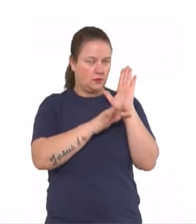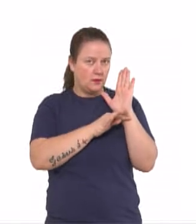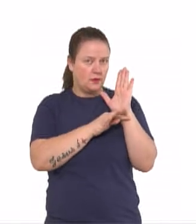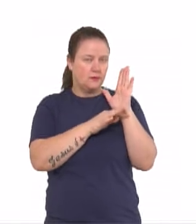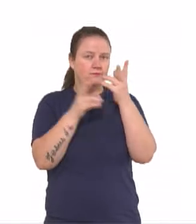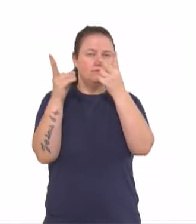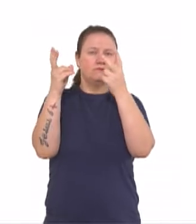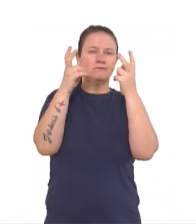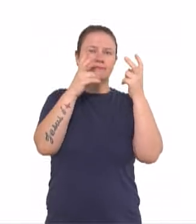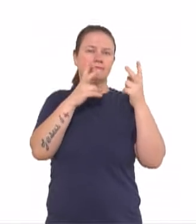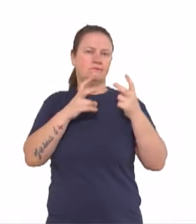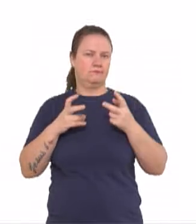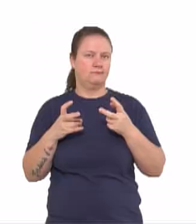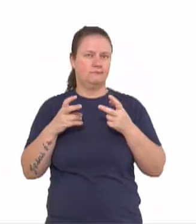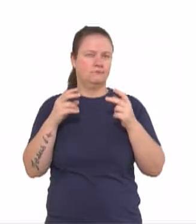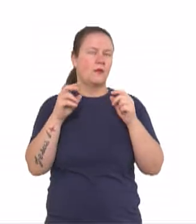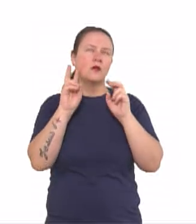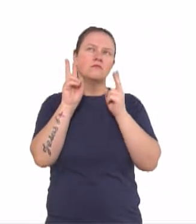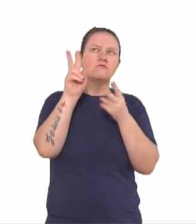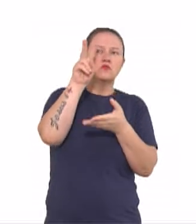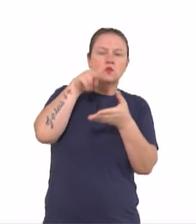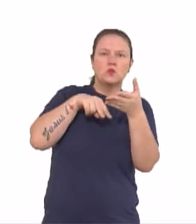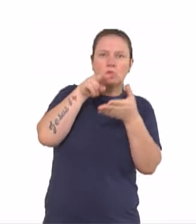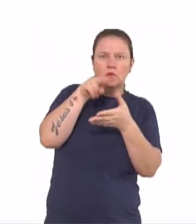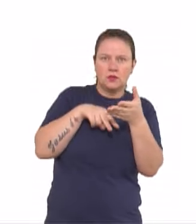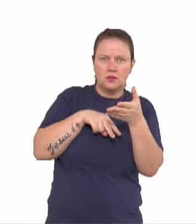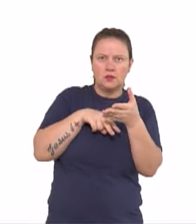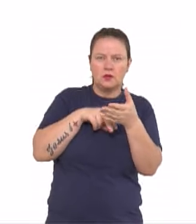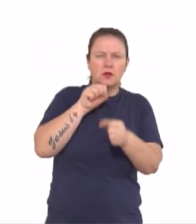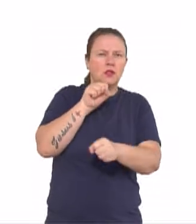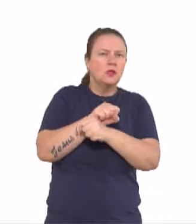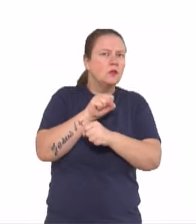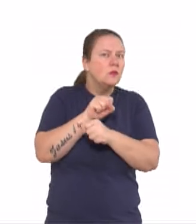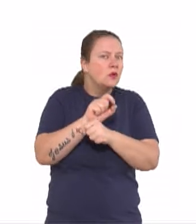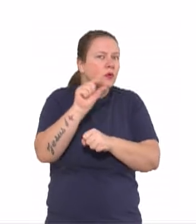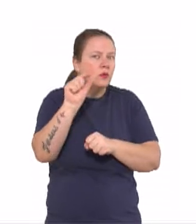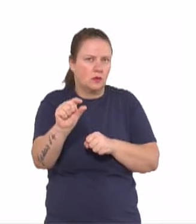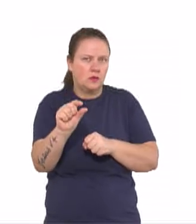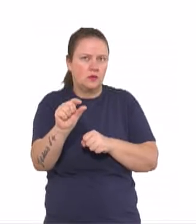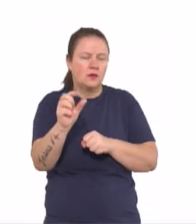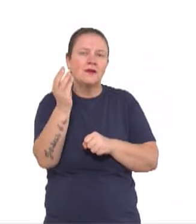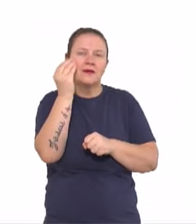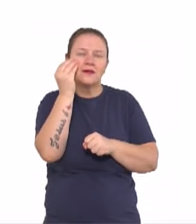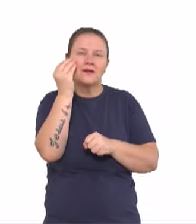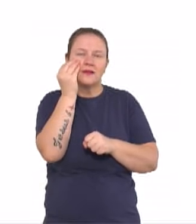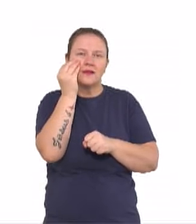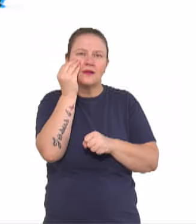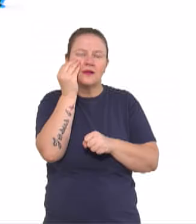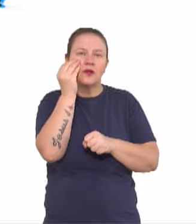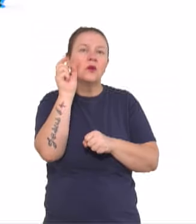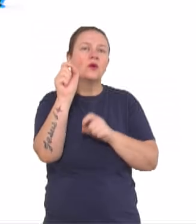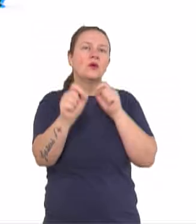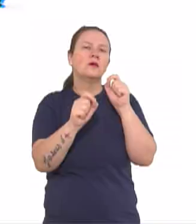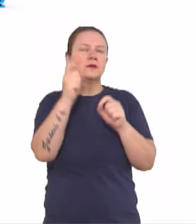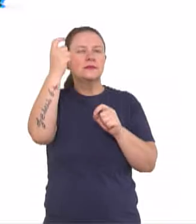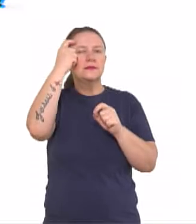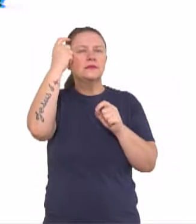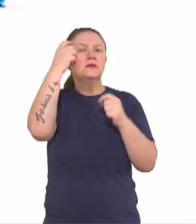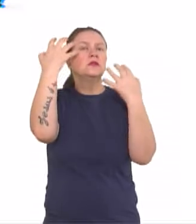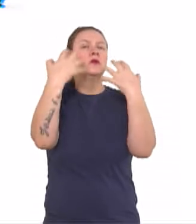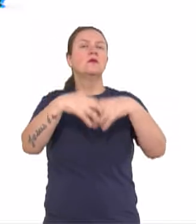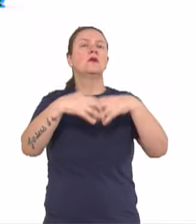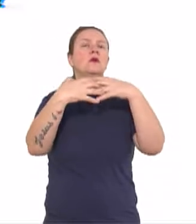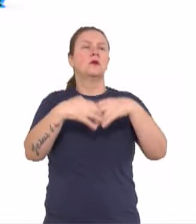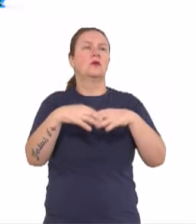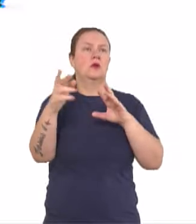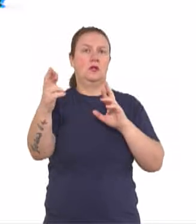darem uma lidinha. Vou deixar o texto aqui. E aí vocês tentam pensar qual seria a